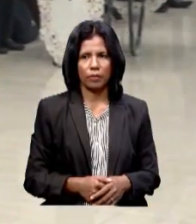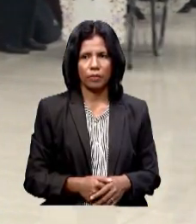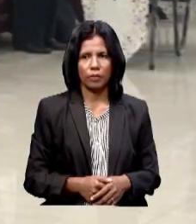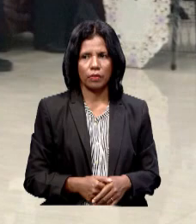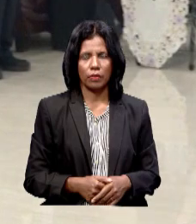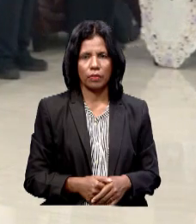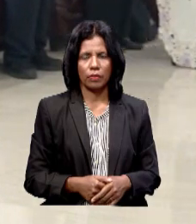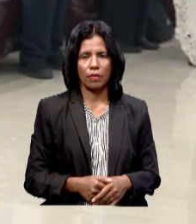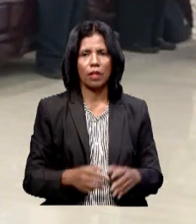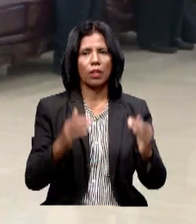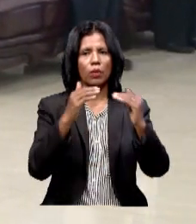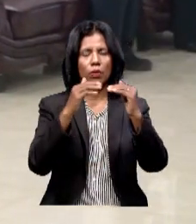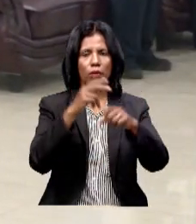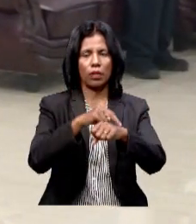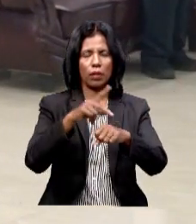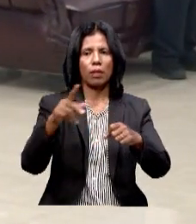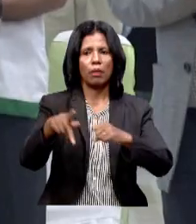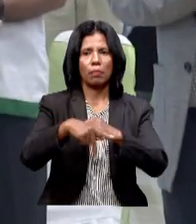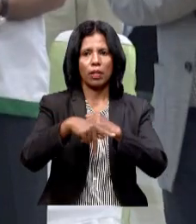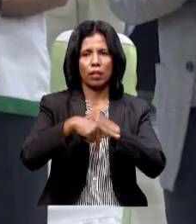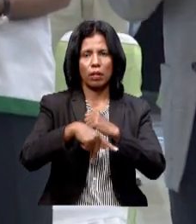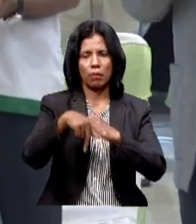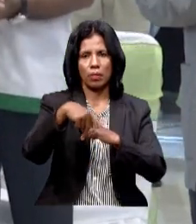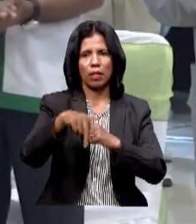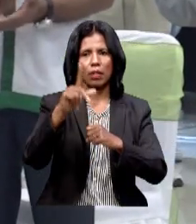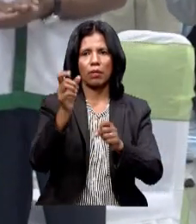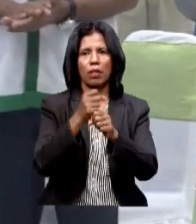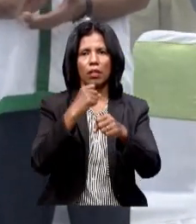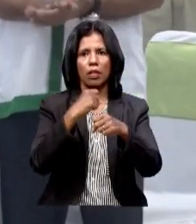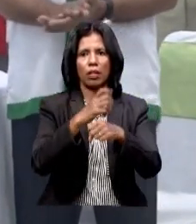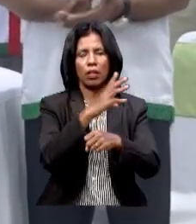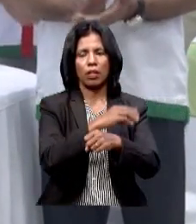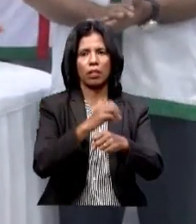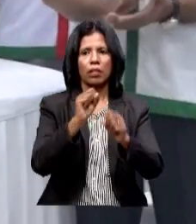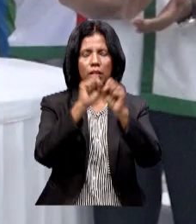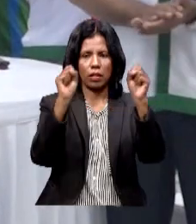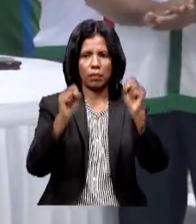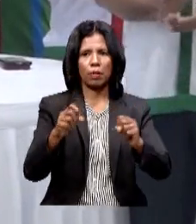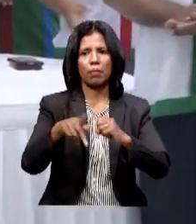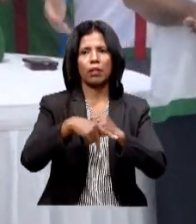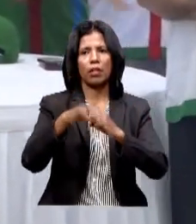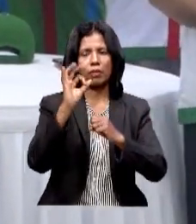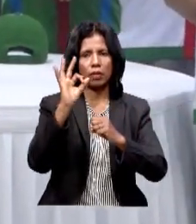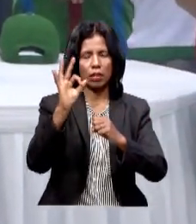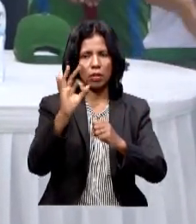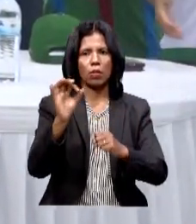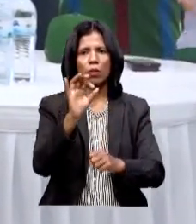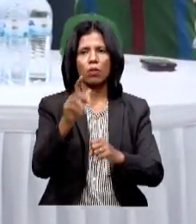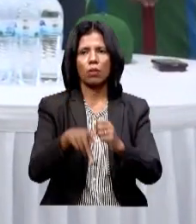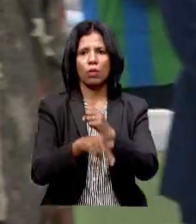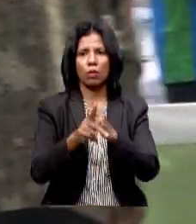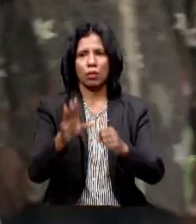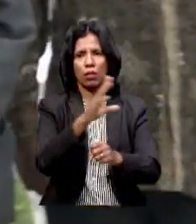E a ambito conferenza nazionale Partido Libertação Popular na Bela via Salão Oca sábado ne Partido Fratelino Kuntu promete de se